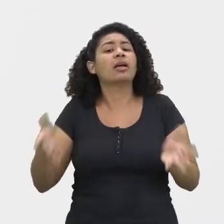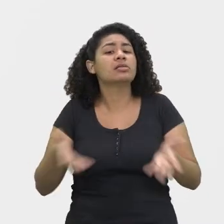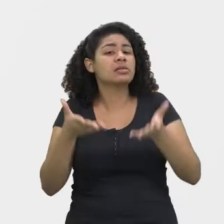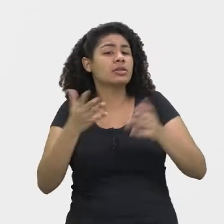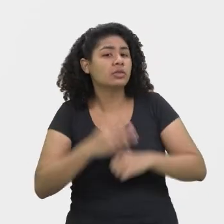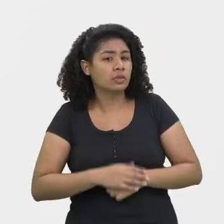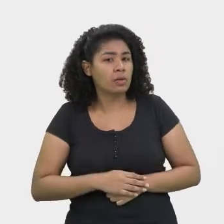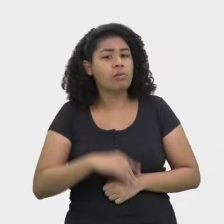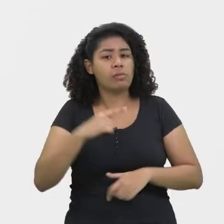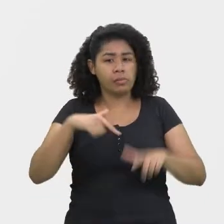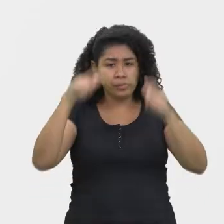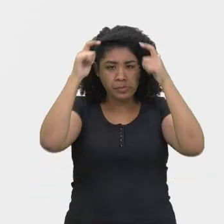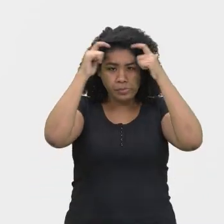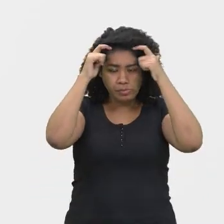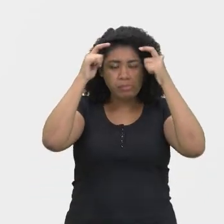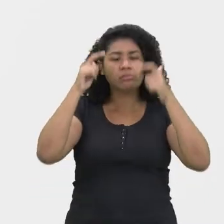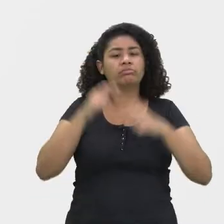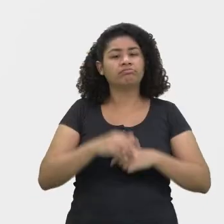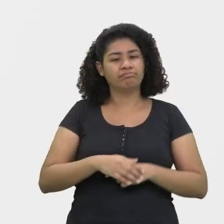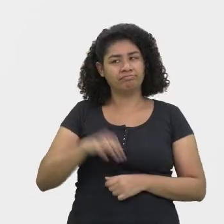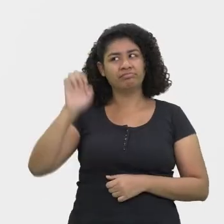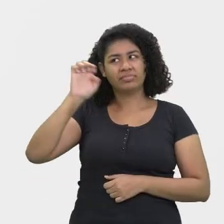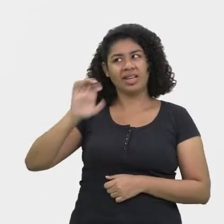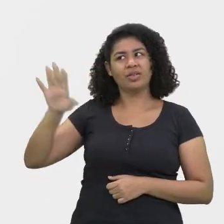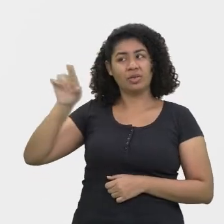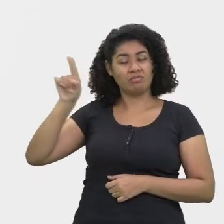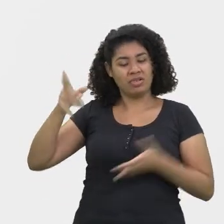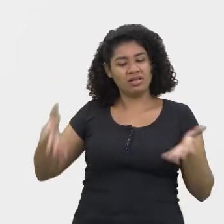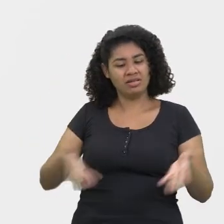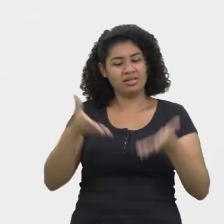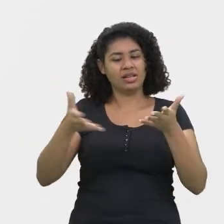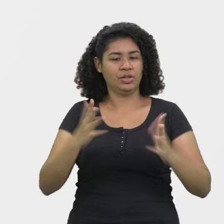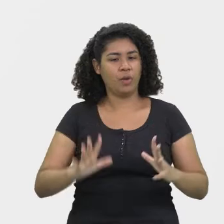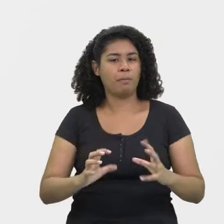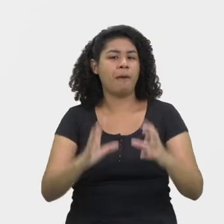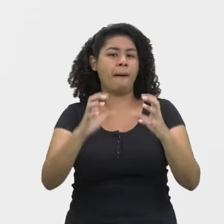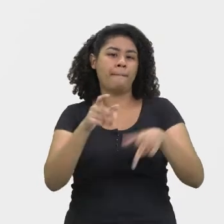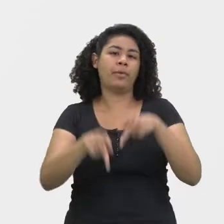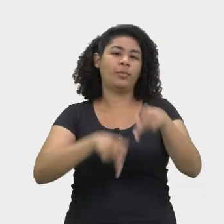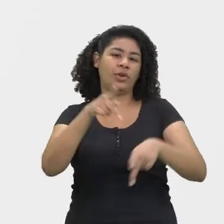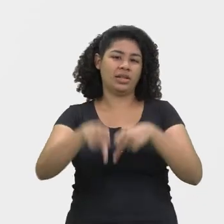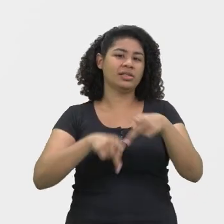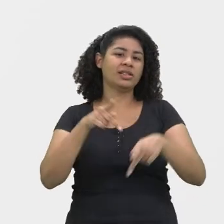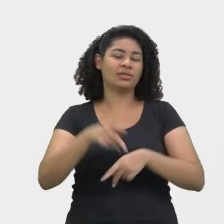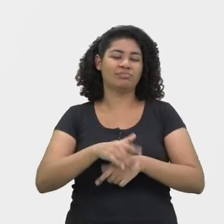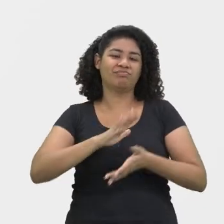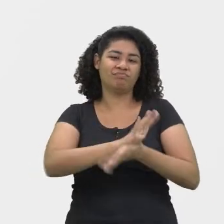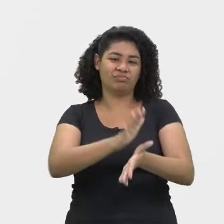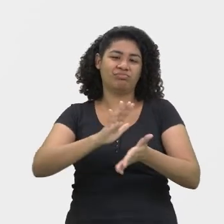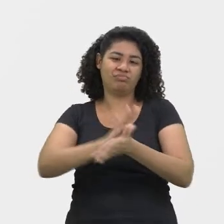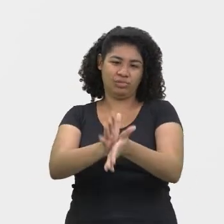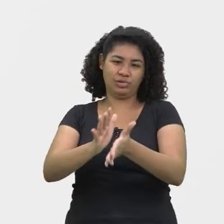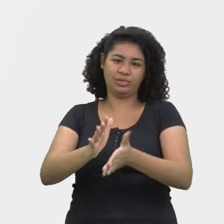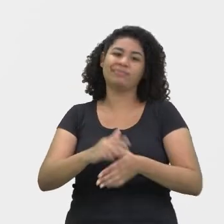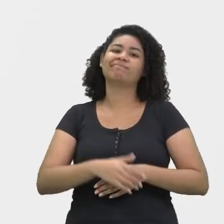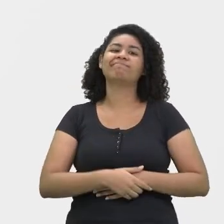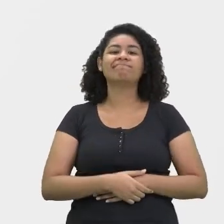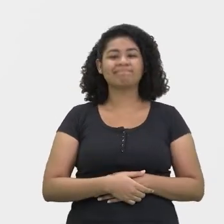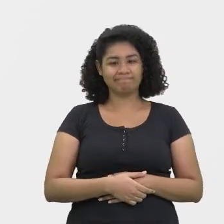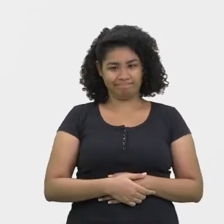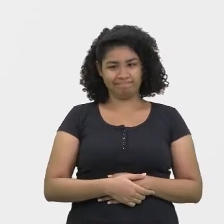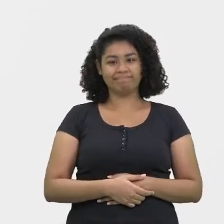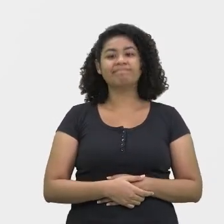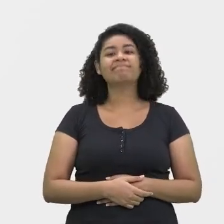os monarcas europeus. Sim, gente, tá? Houve sim essa questão ali